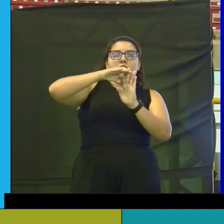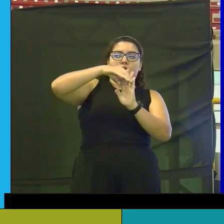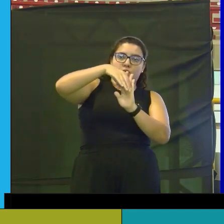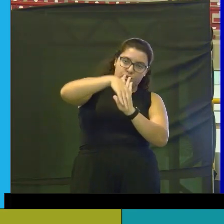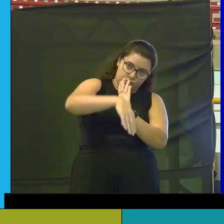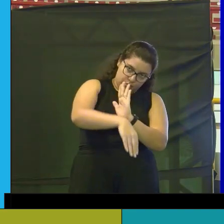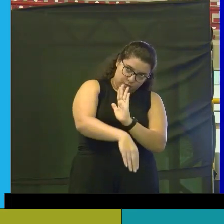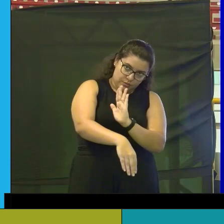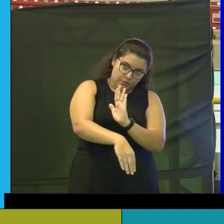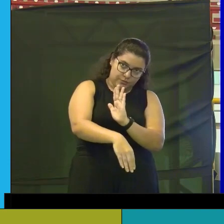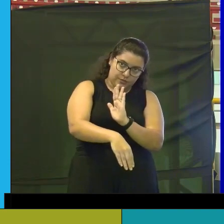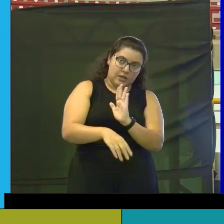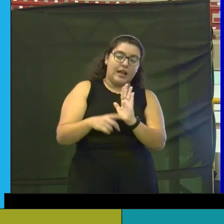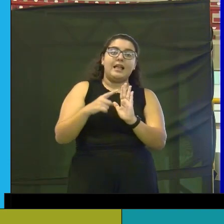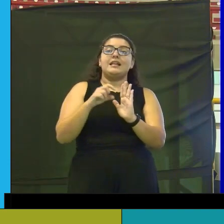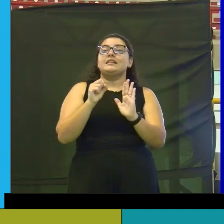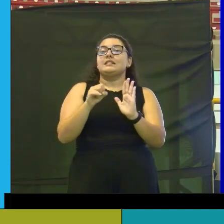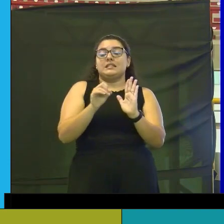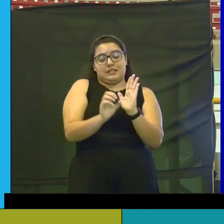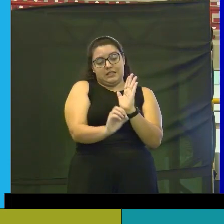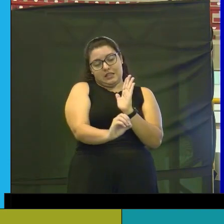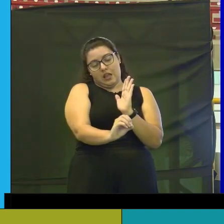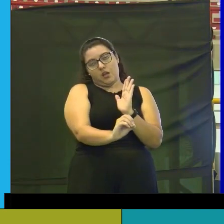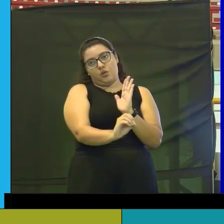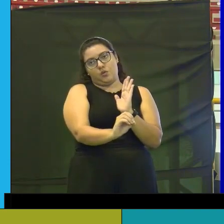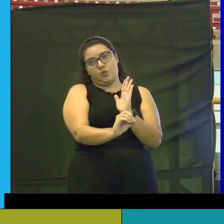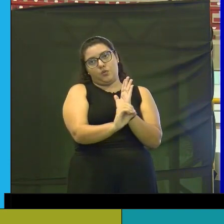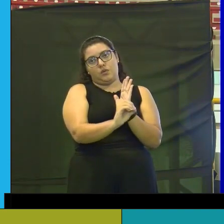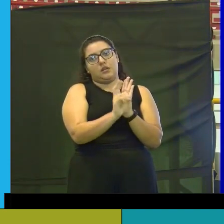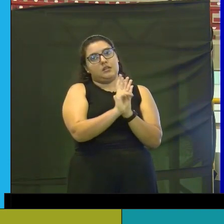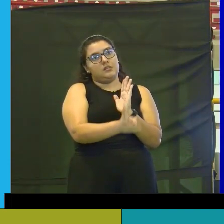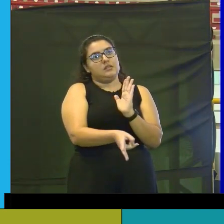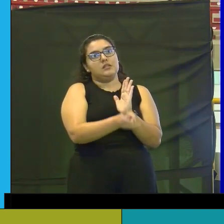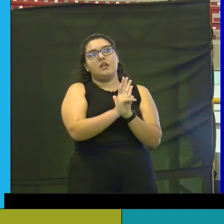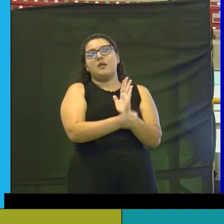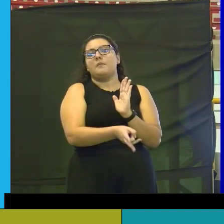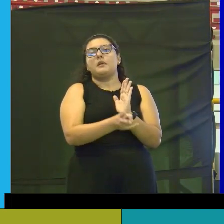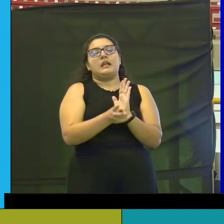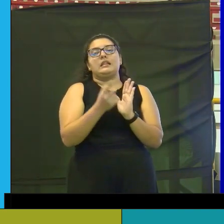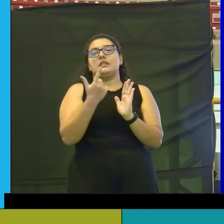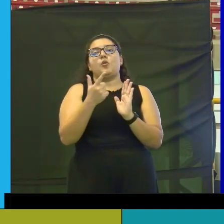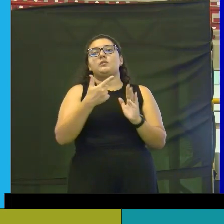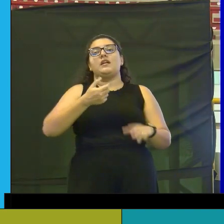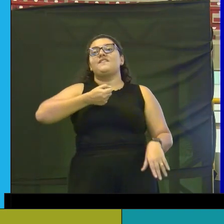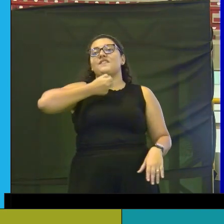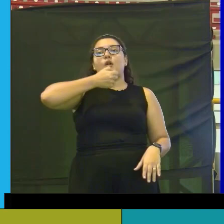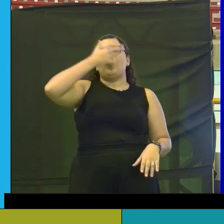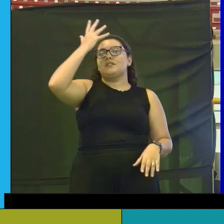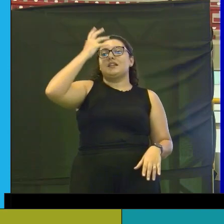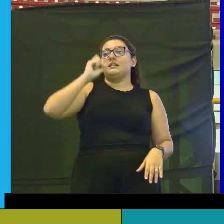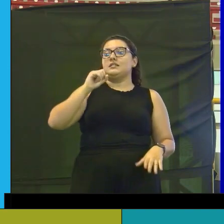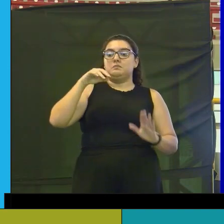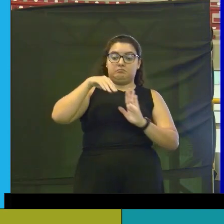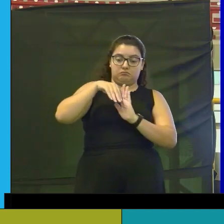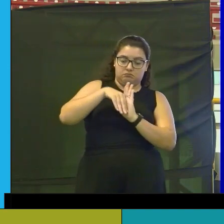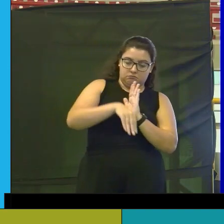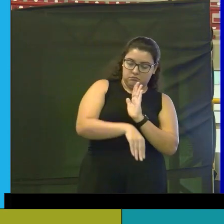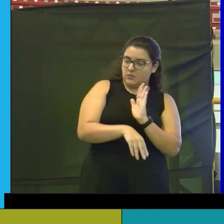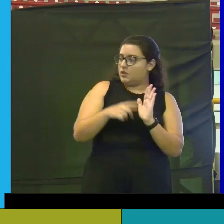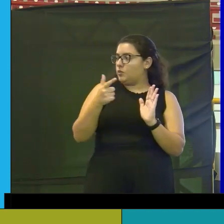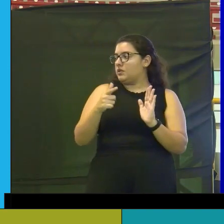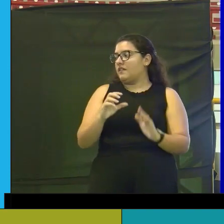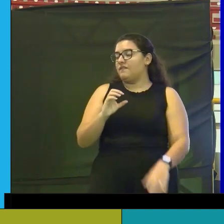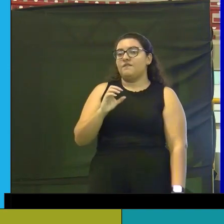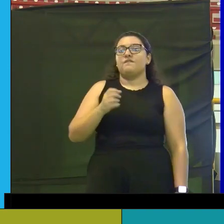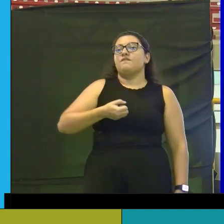0. Quando a inclinação chegar a 0, sem inclinação não teria velocidade. É o ponto